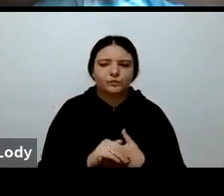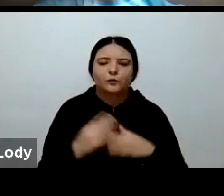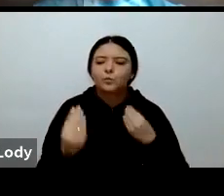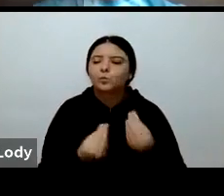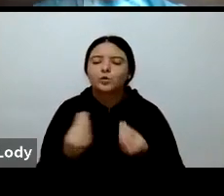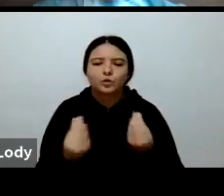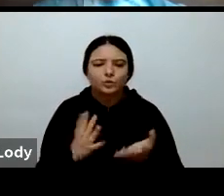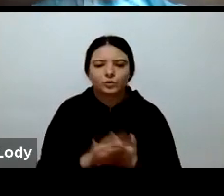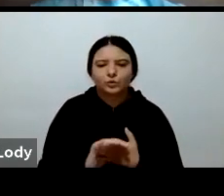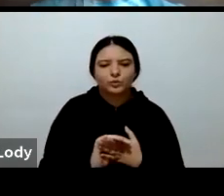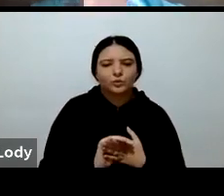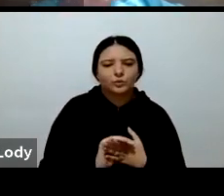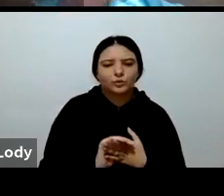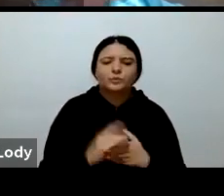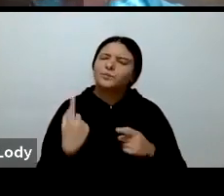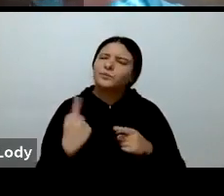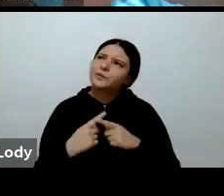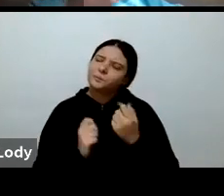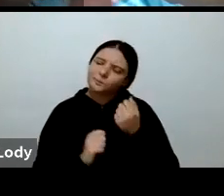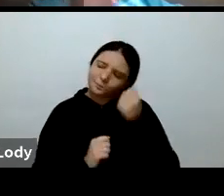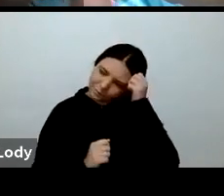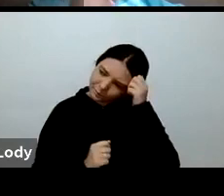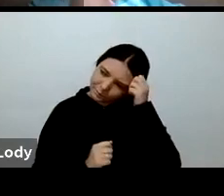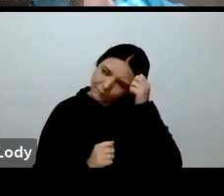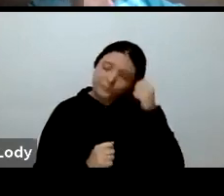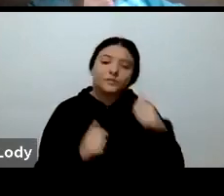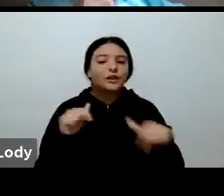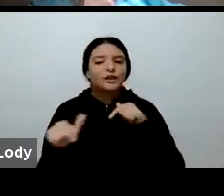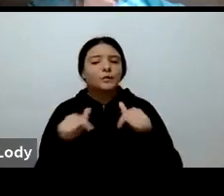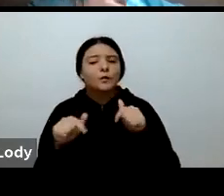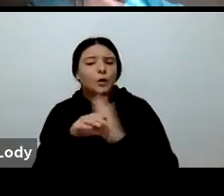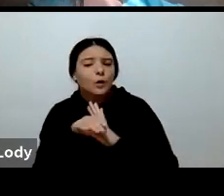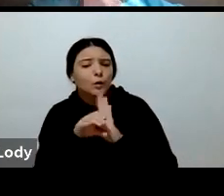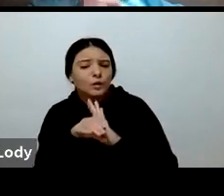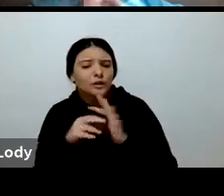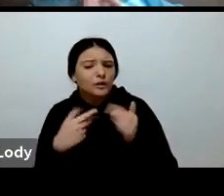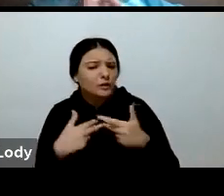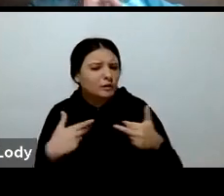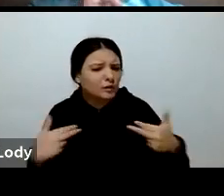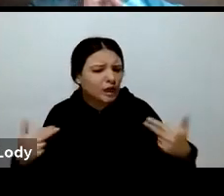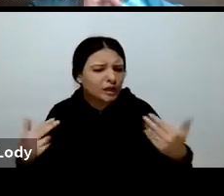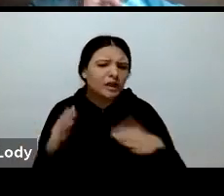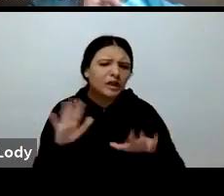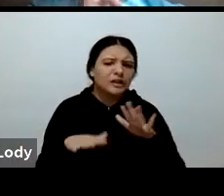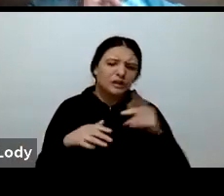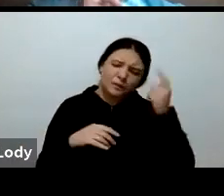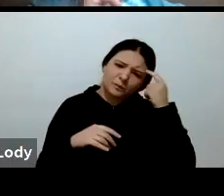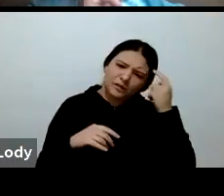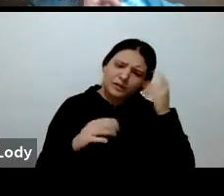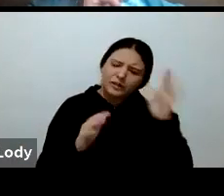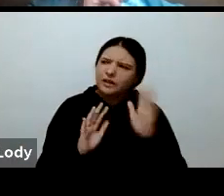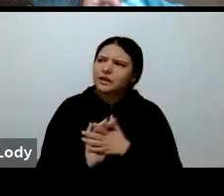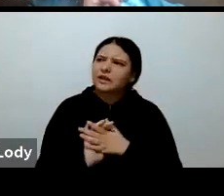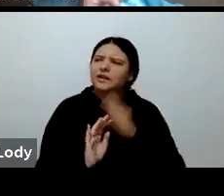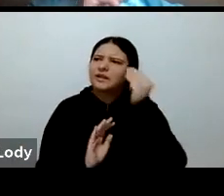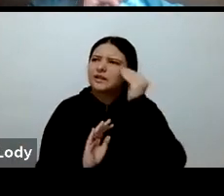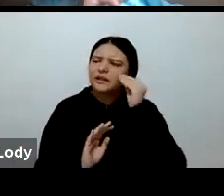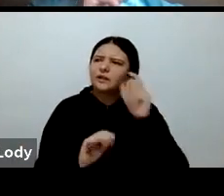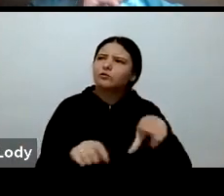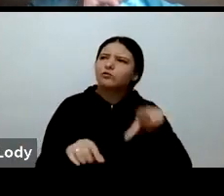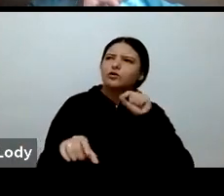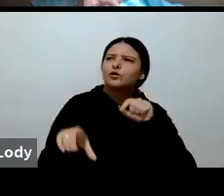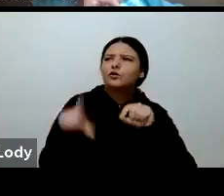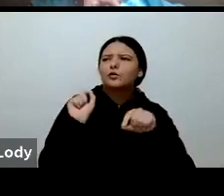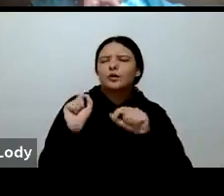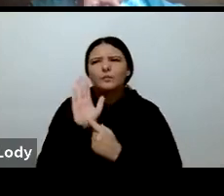toda essa... Porque a gente trabalha com muitos conceitos. Eu fico, às vezes, pensando... Eu estava tentando selecionar para a minha apresentação e